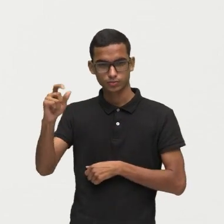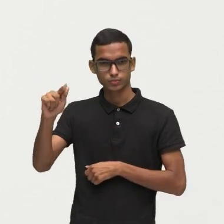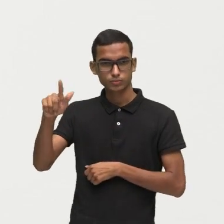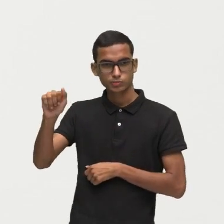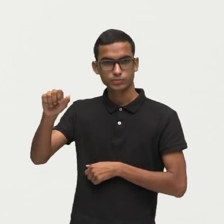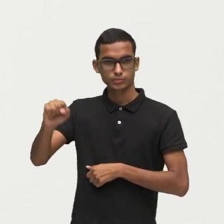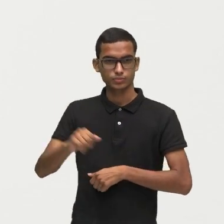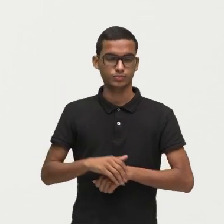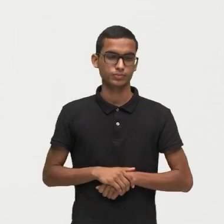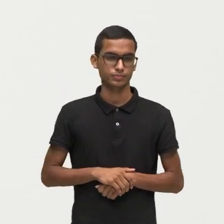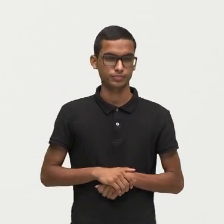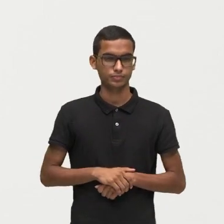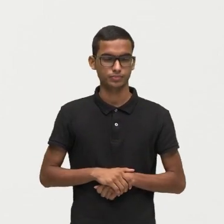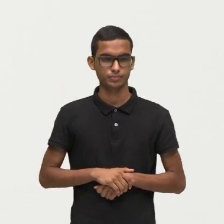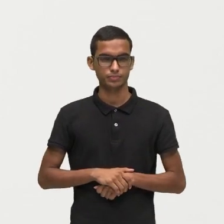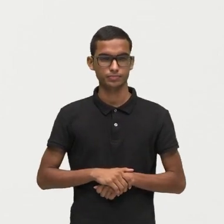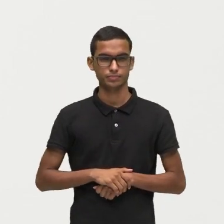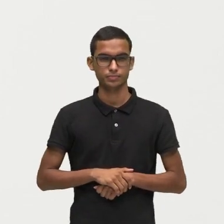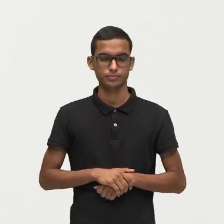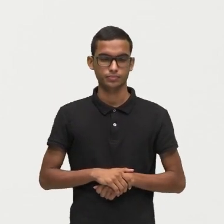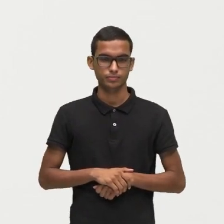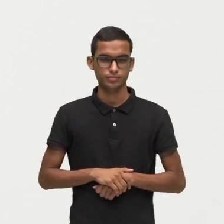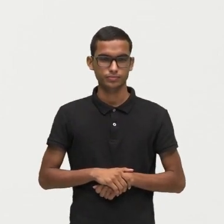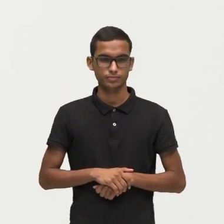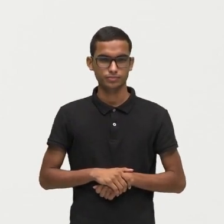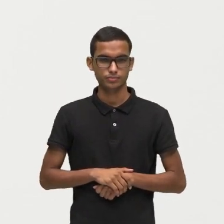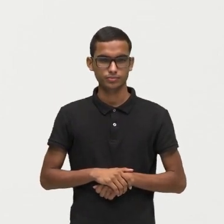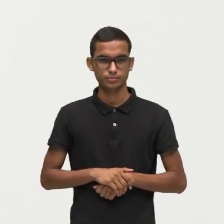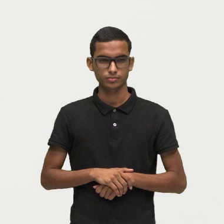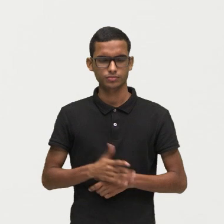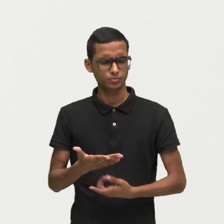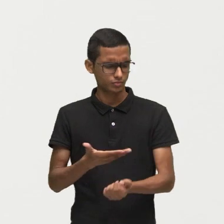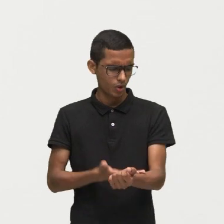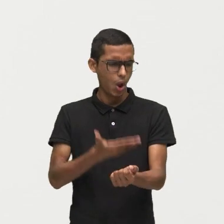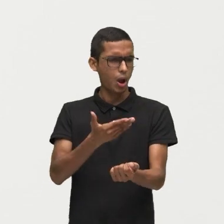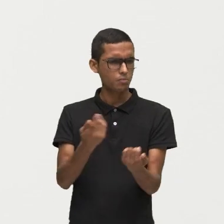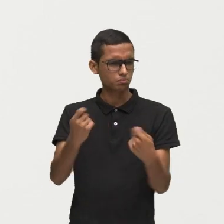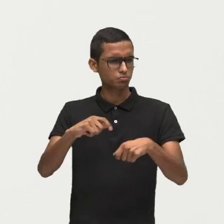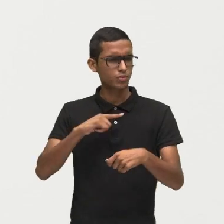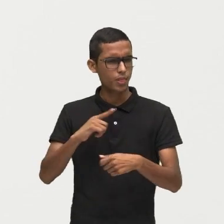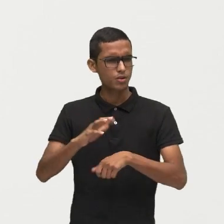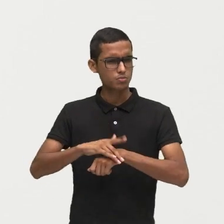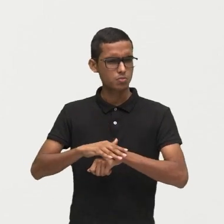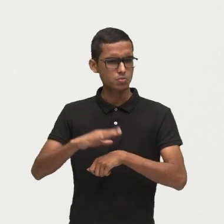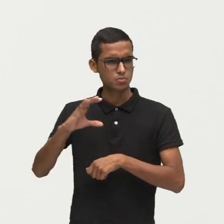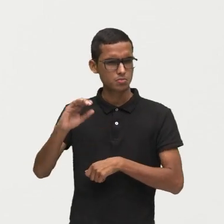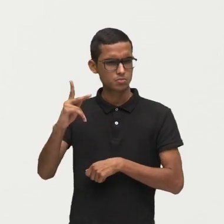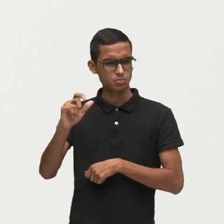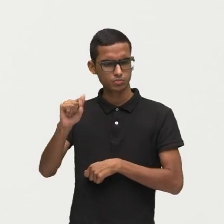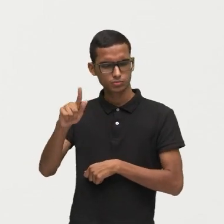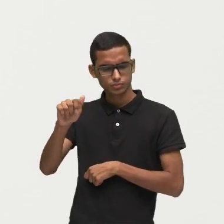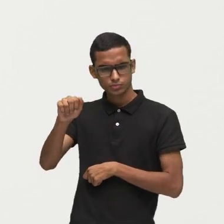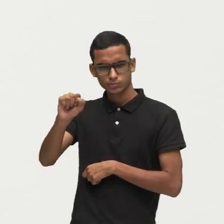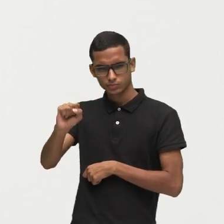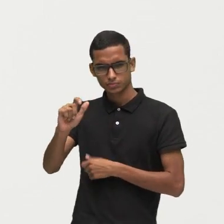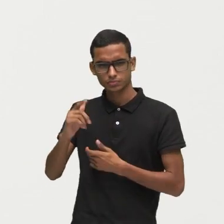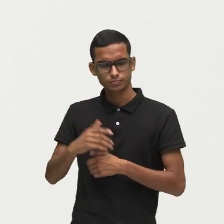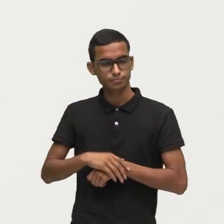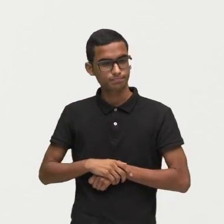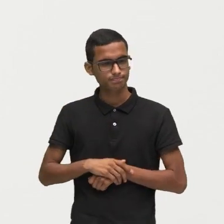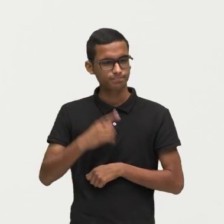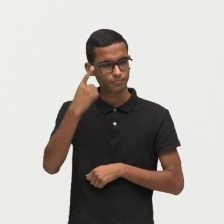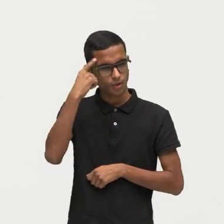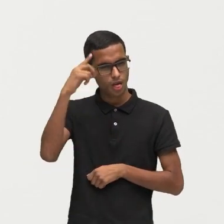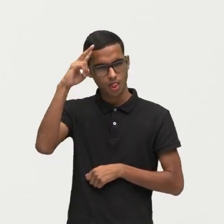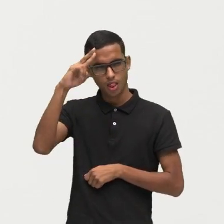que a hipertensão causa doença de Chagas? Lembra aí da aulinha da professora Jucimara, da aula